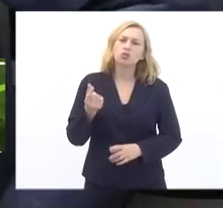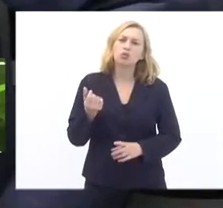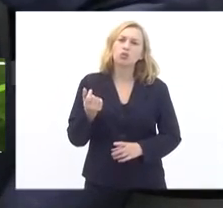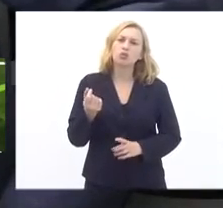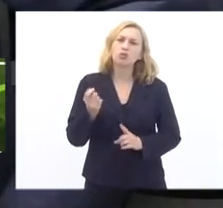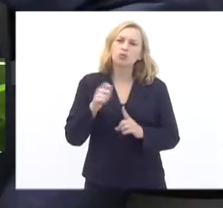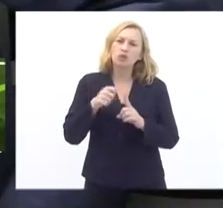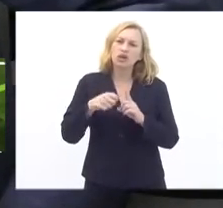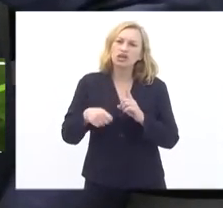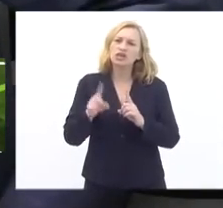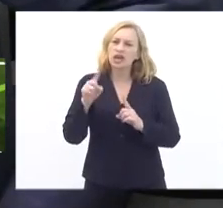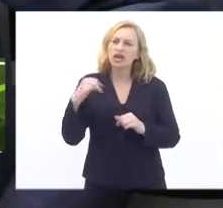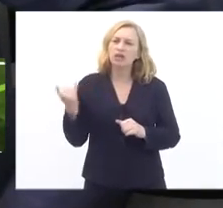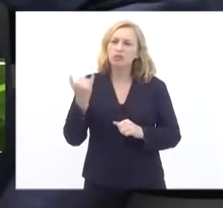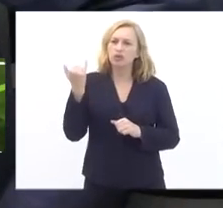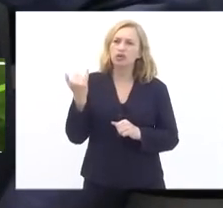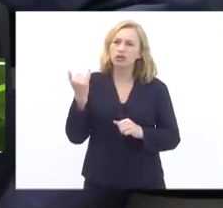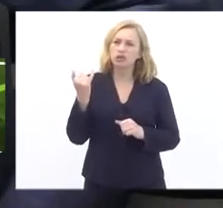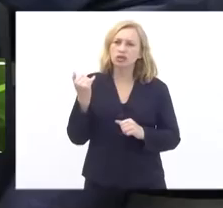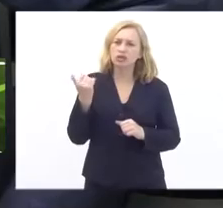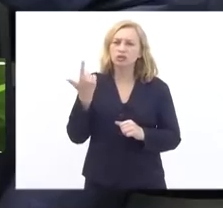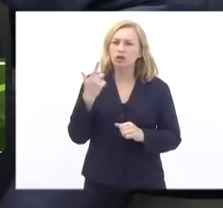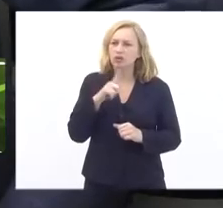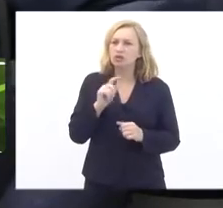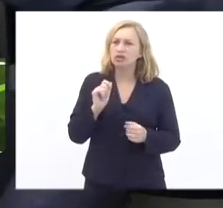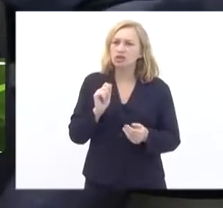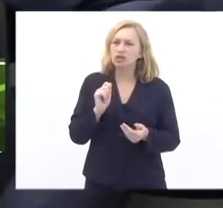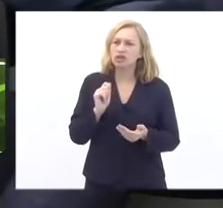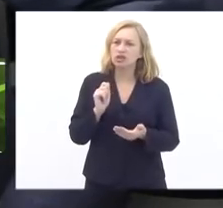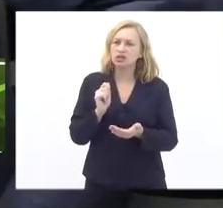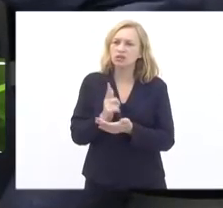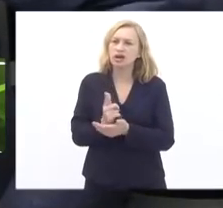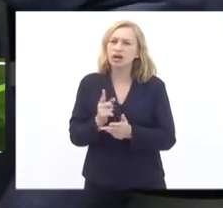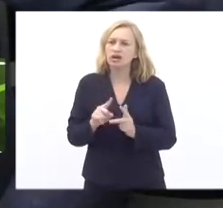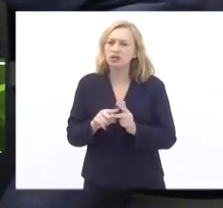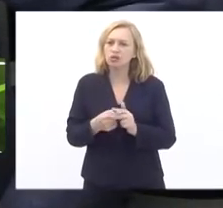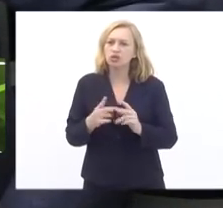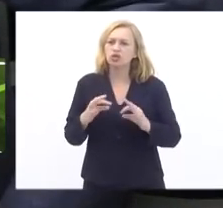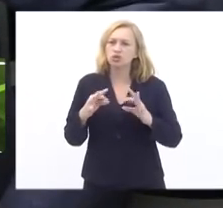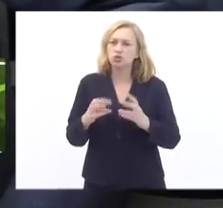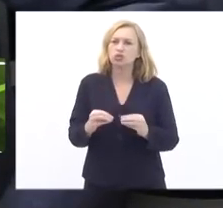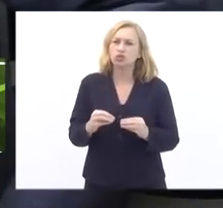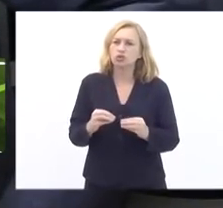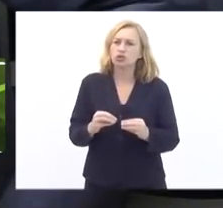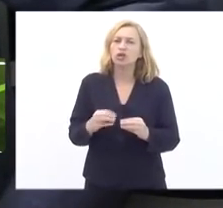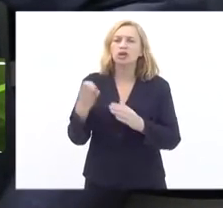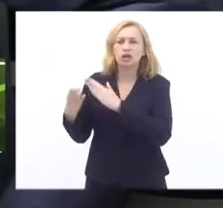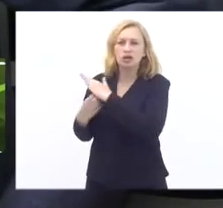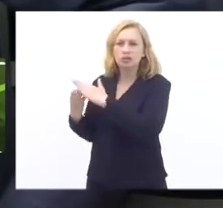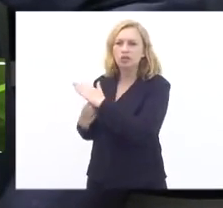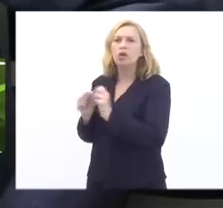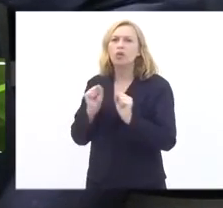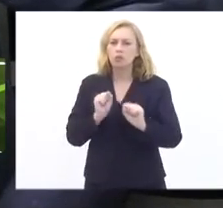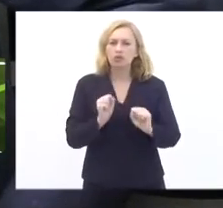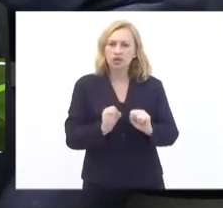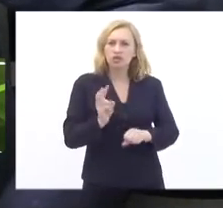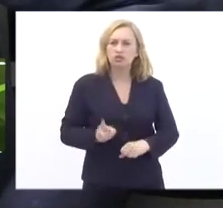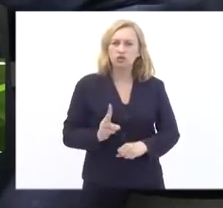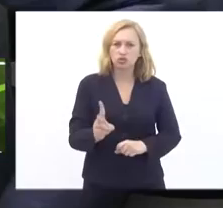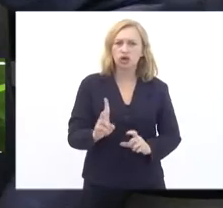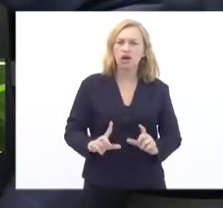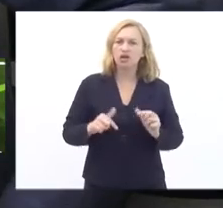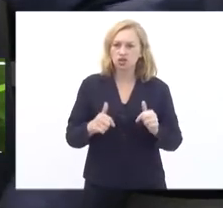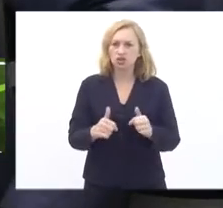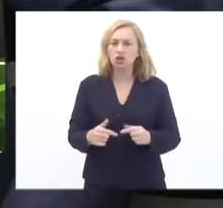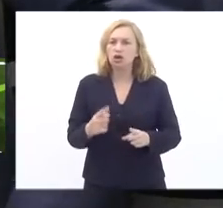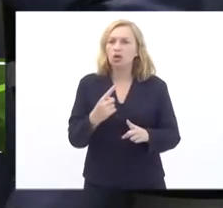é necessário para cobrir os custos operacionais para que a concessionária pudesse continuar operando.